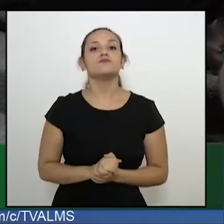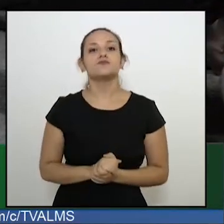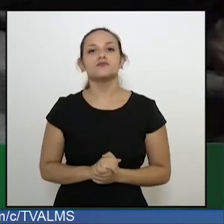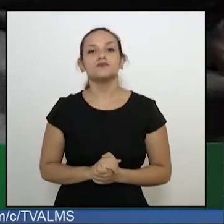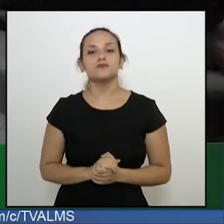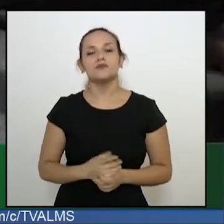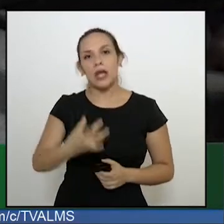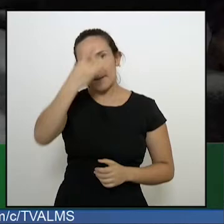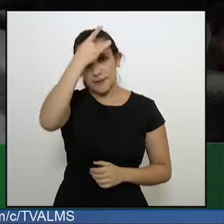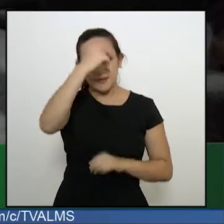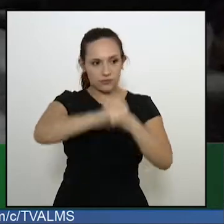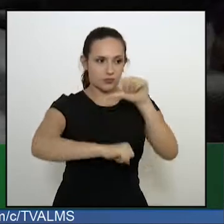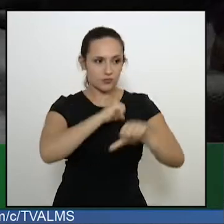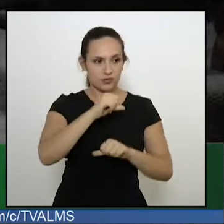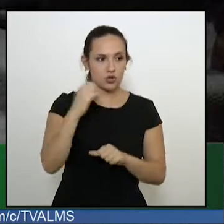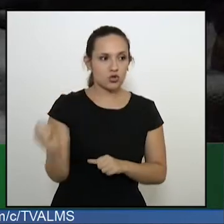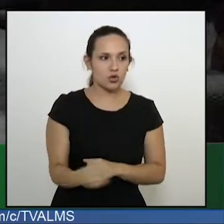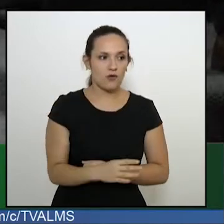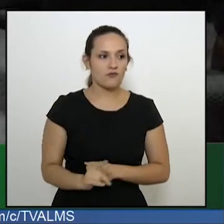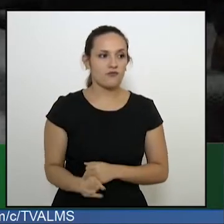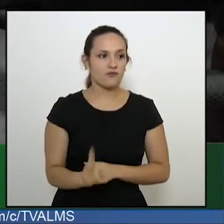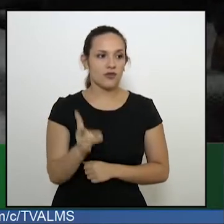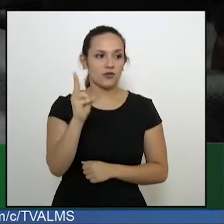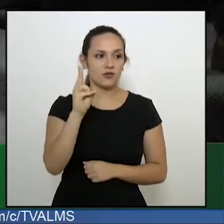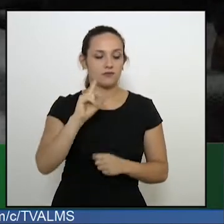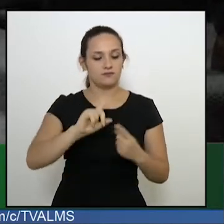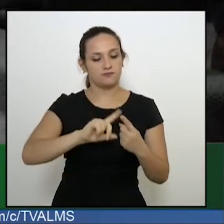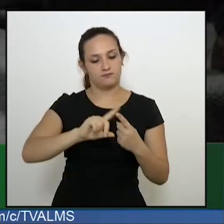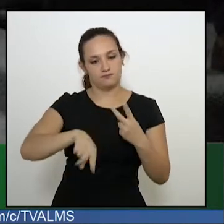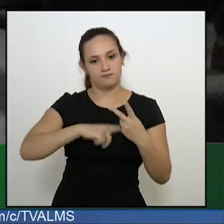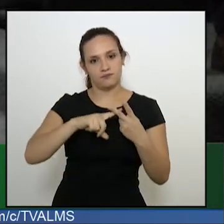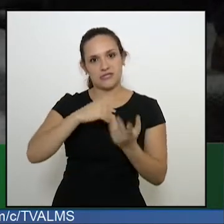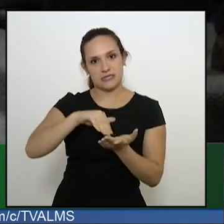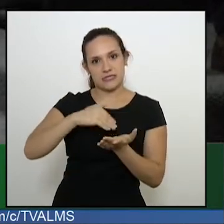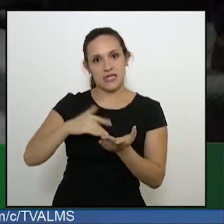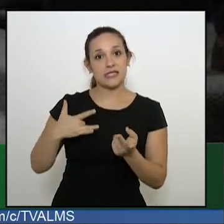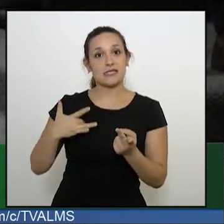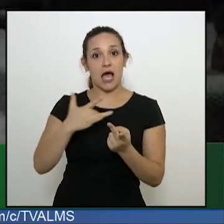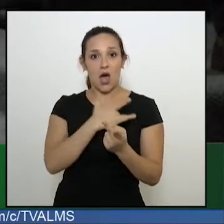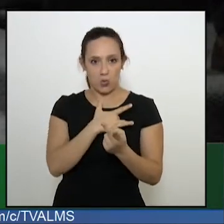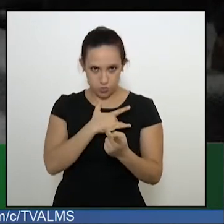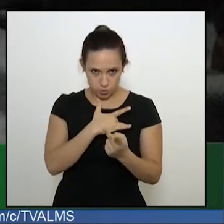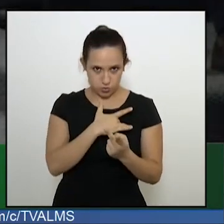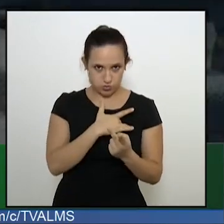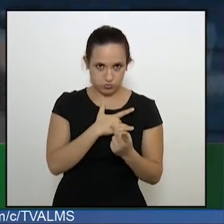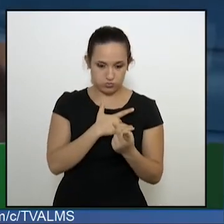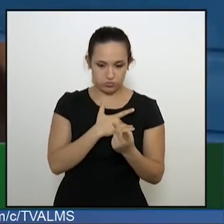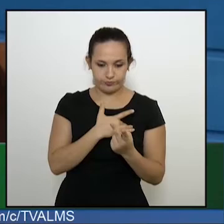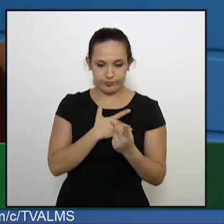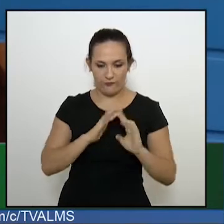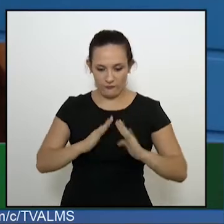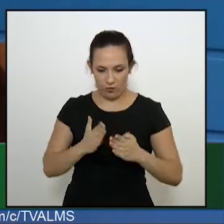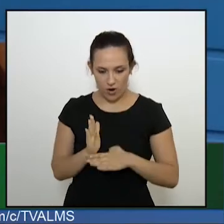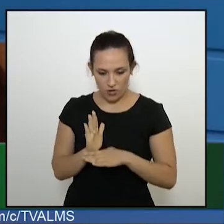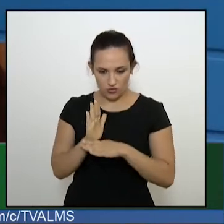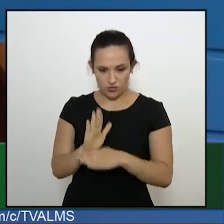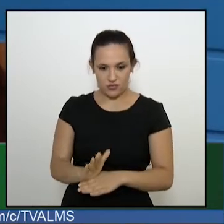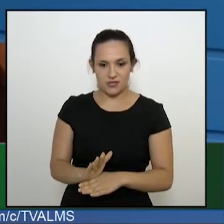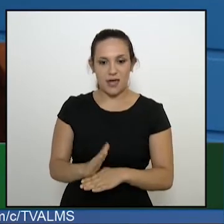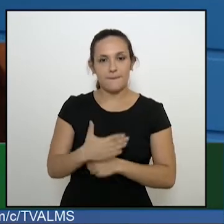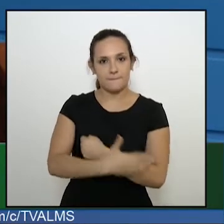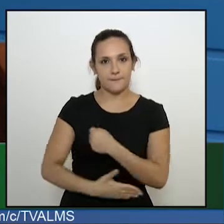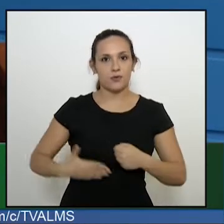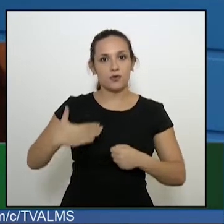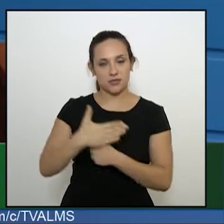a internalização de novos valores, né? A Secretaria de Saúde, né, voltada para a proteção da saúde